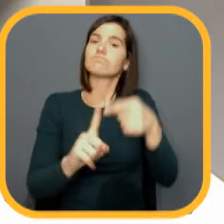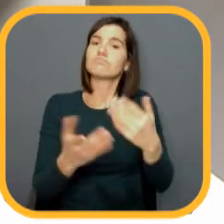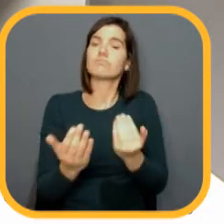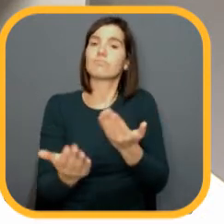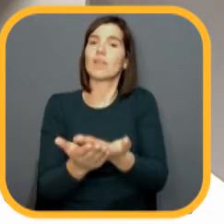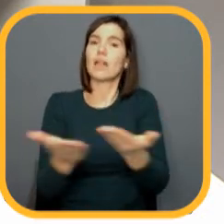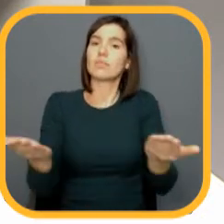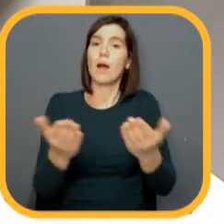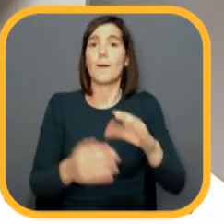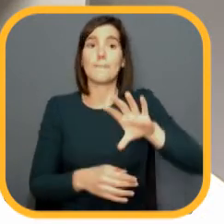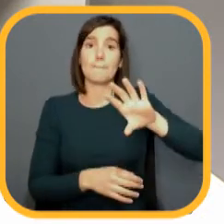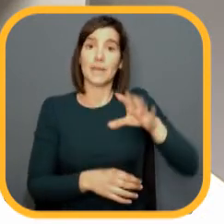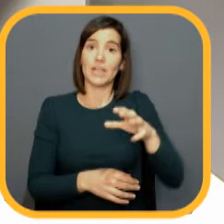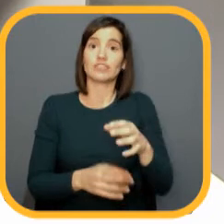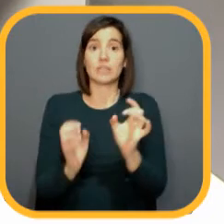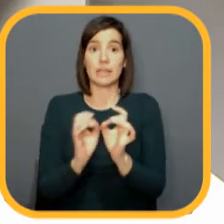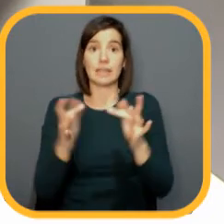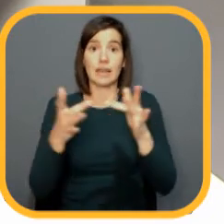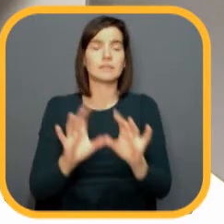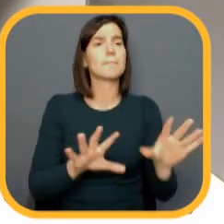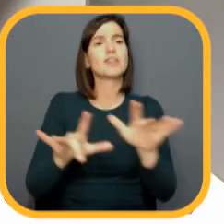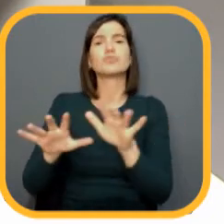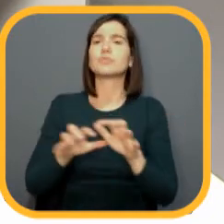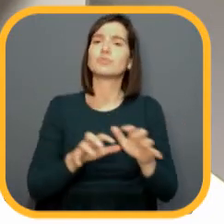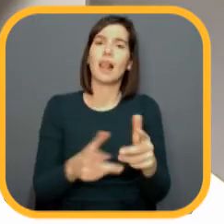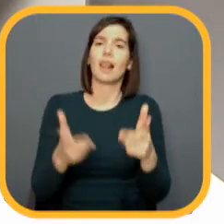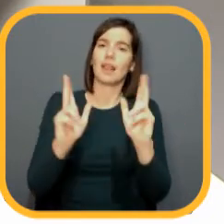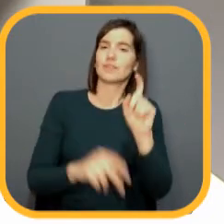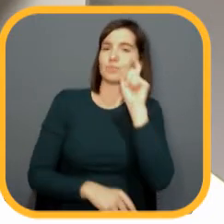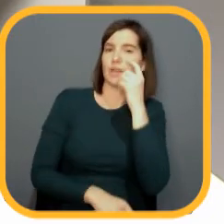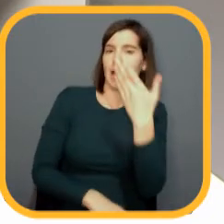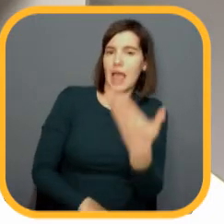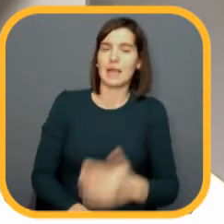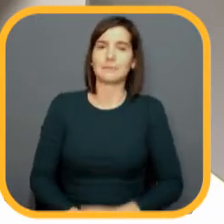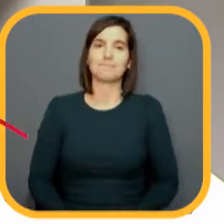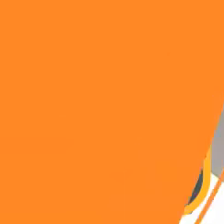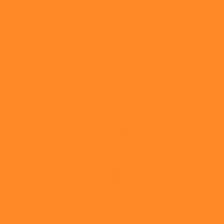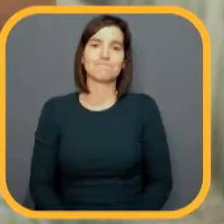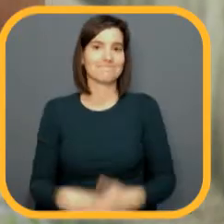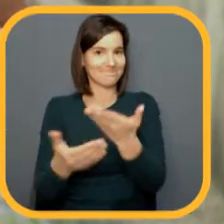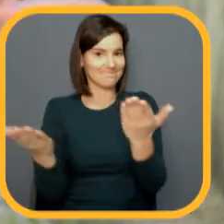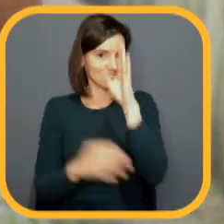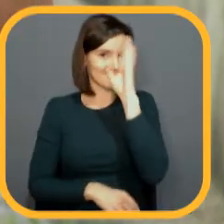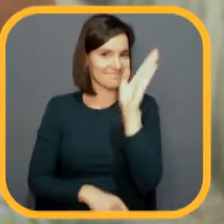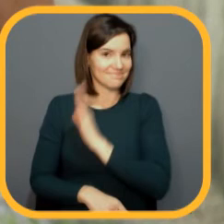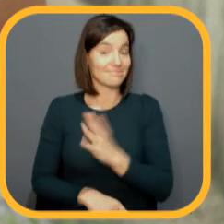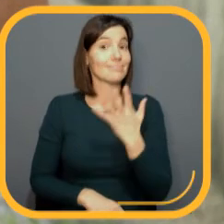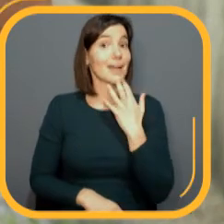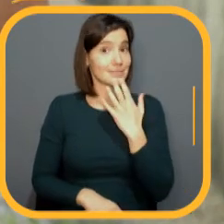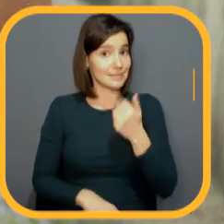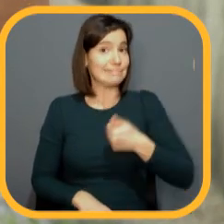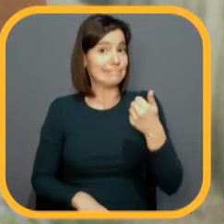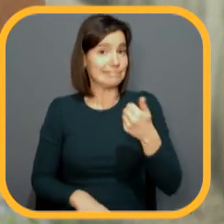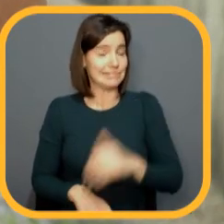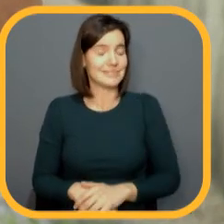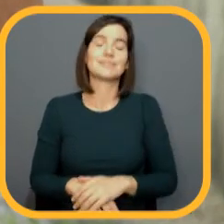tem como objetivo contribuir para que o país use o ciberespaço de forma livre e segura. Agora já sabes, todo